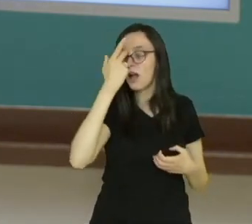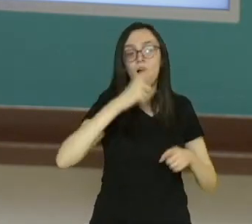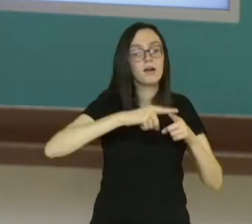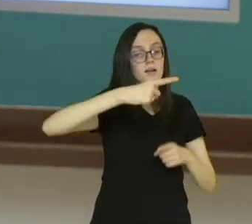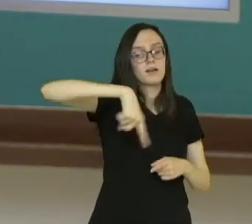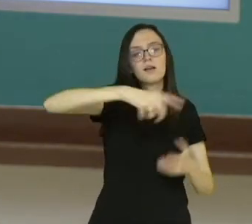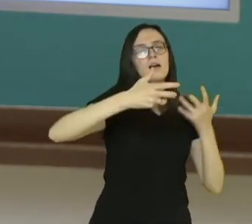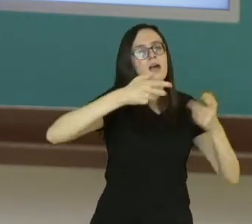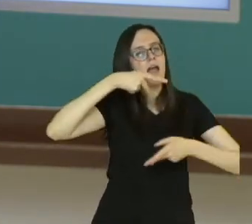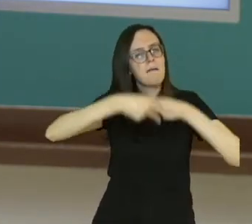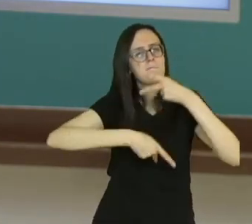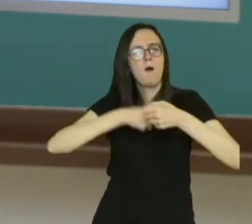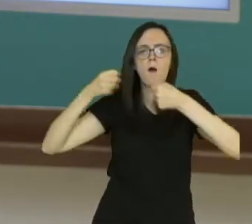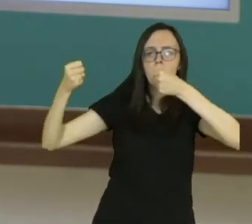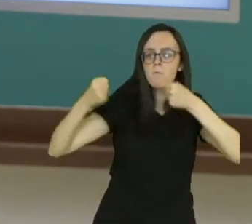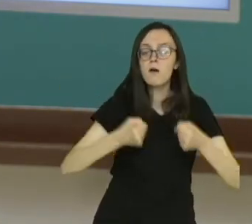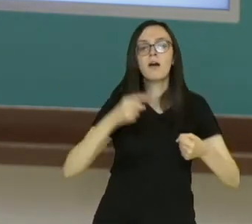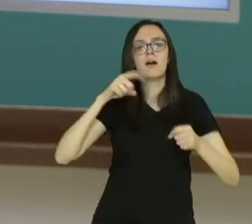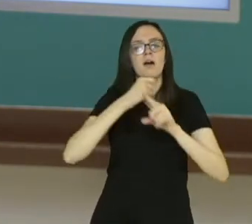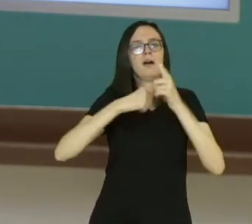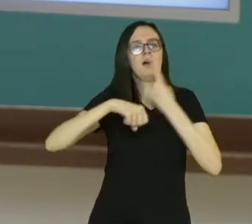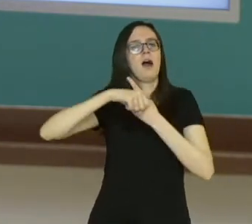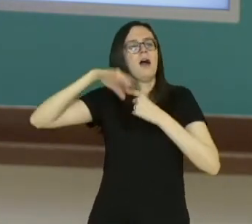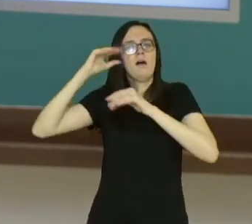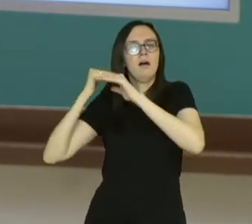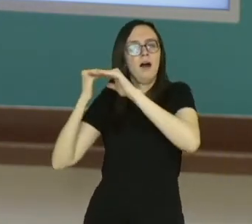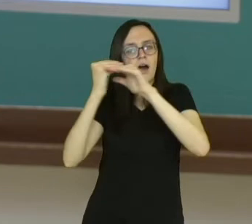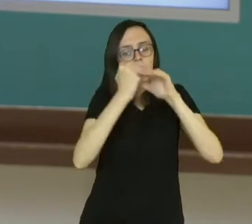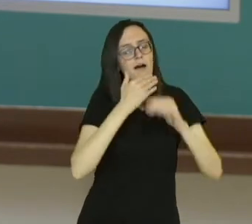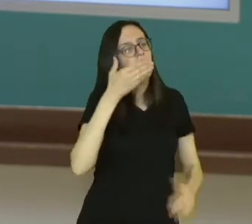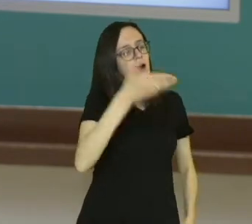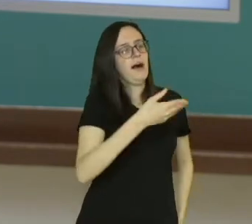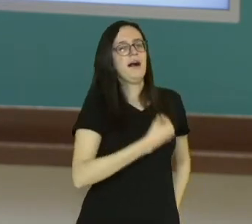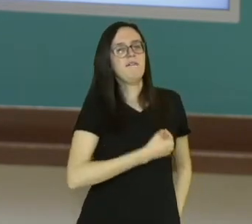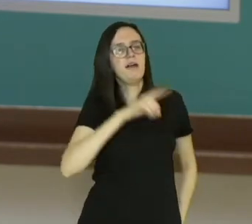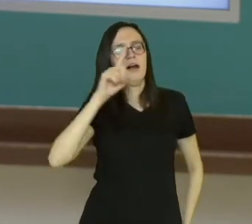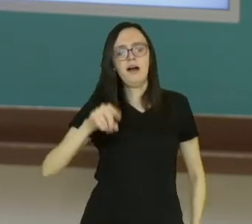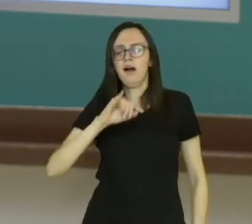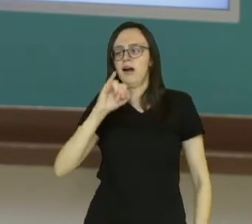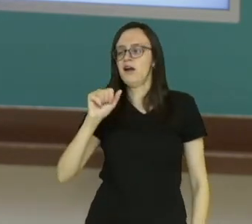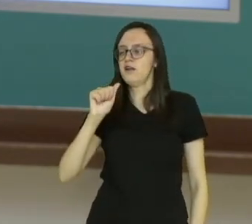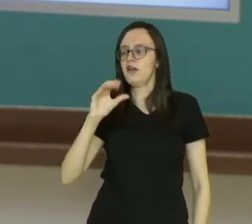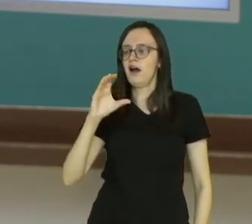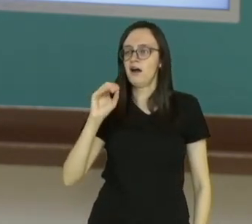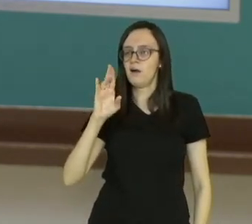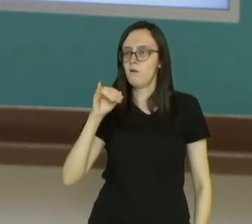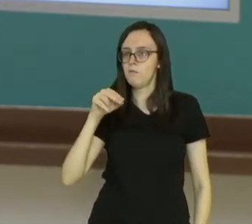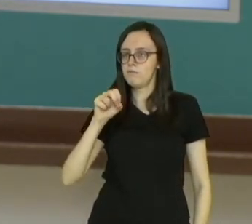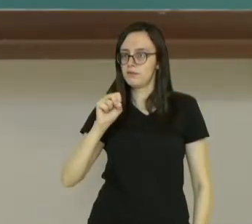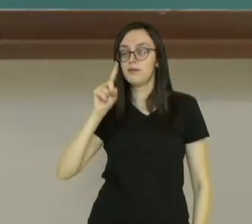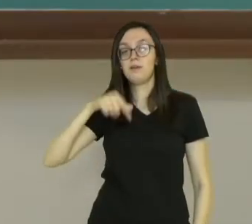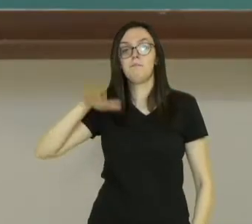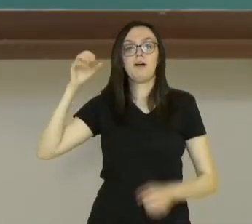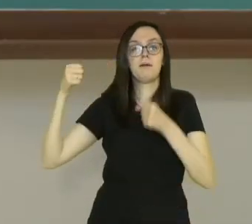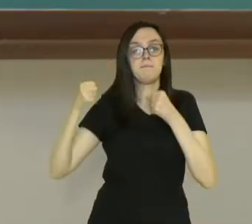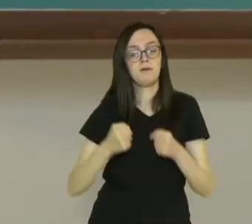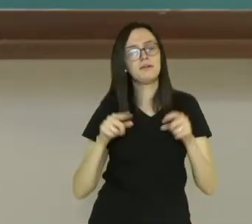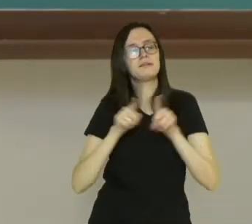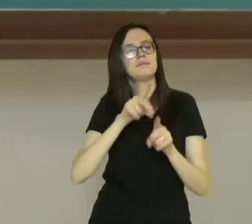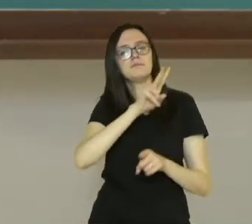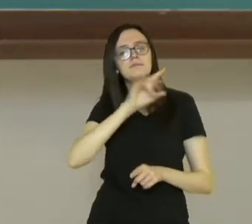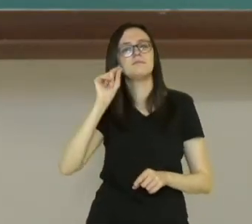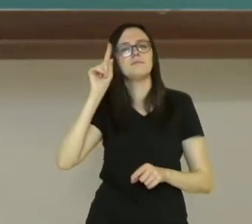o povo no poder, uma sociedade mais igualitária, estavam então assumindo o poder. São eles, inclusive, que vão